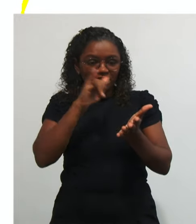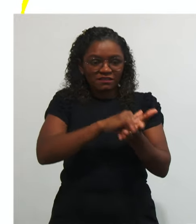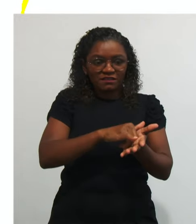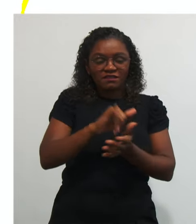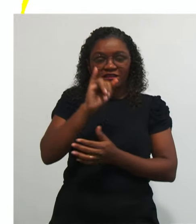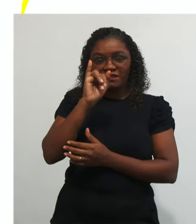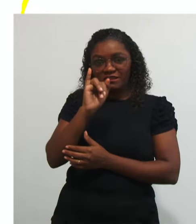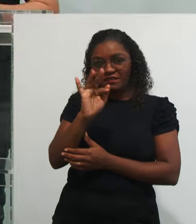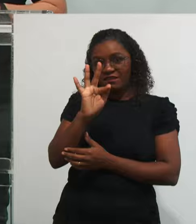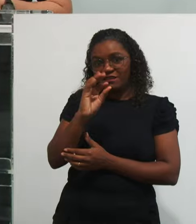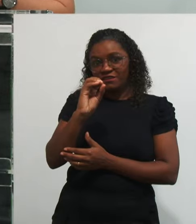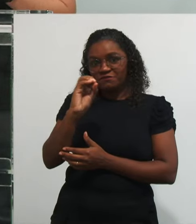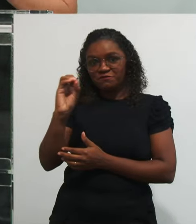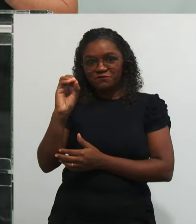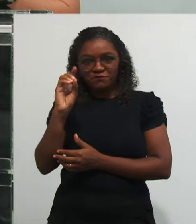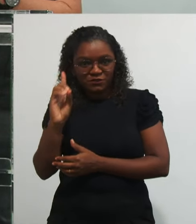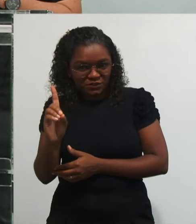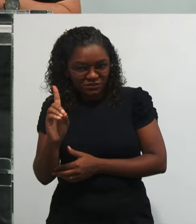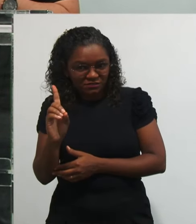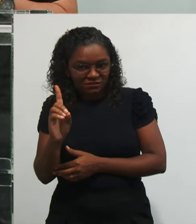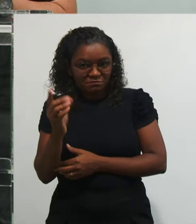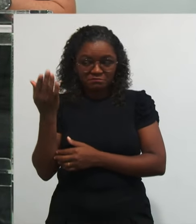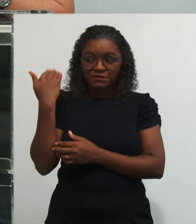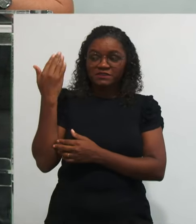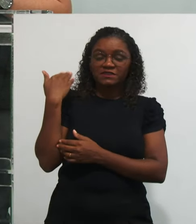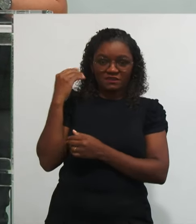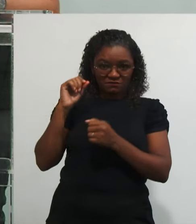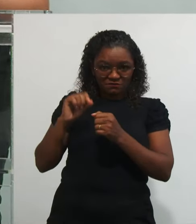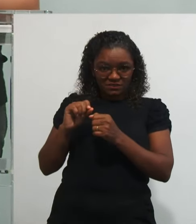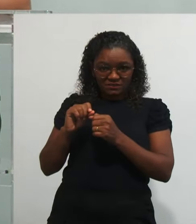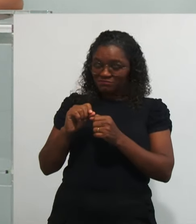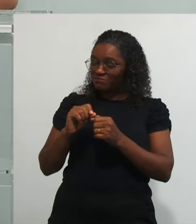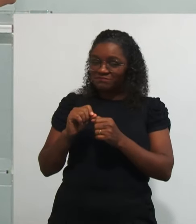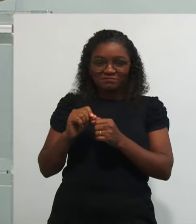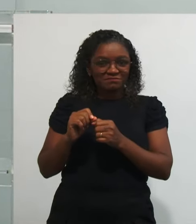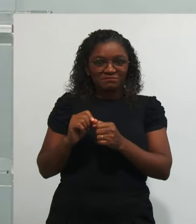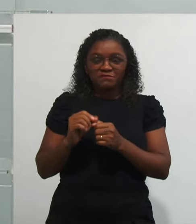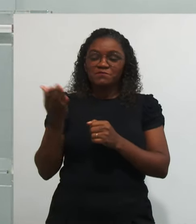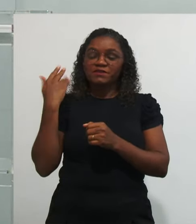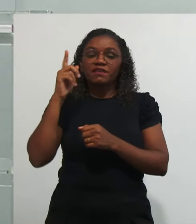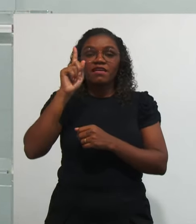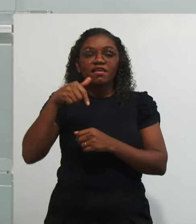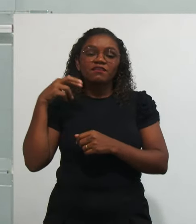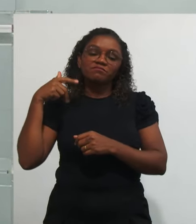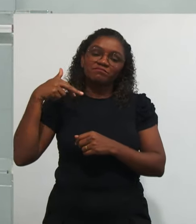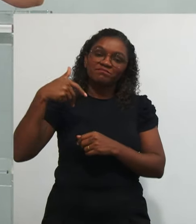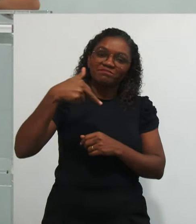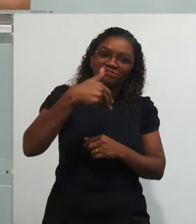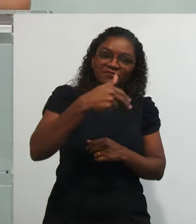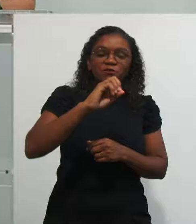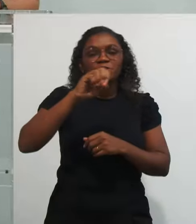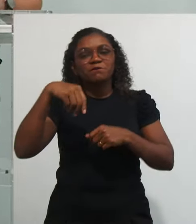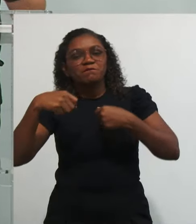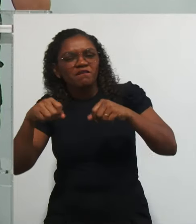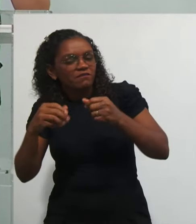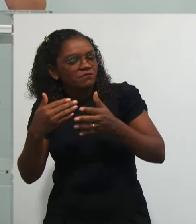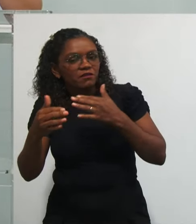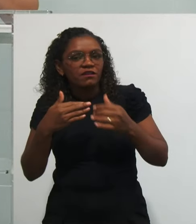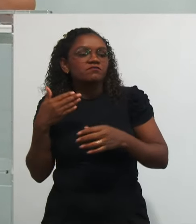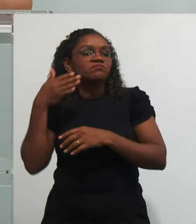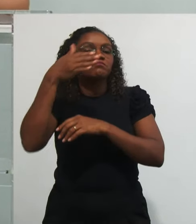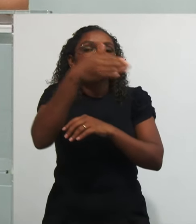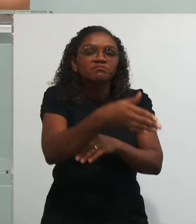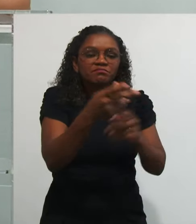lembrando que há anos atrás você tinha que sair da sua casa ir até uma pizzaria uma lanchonete um restaurante